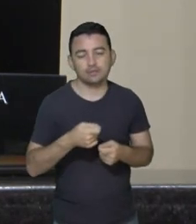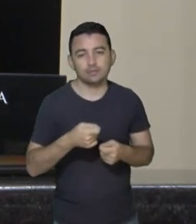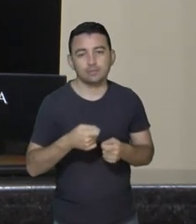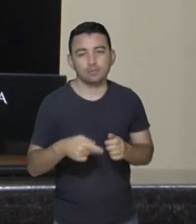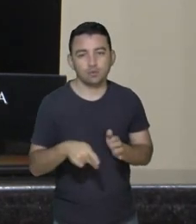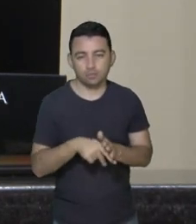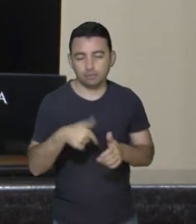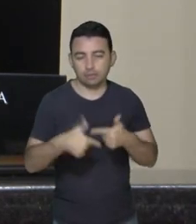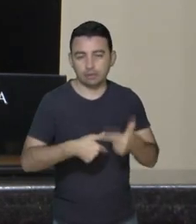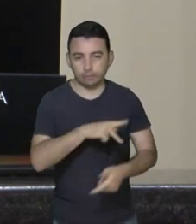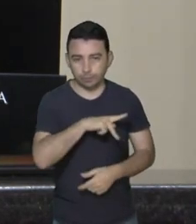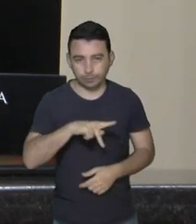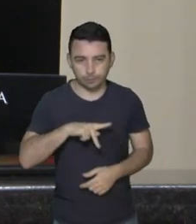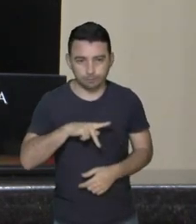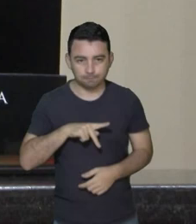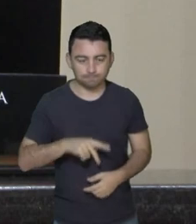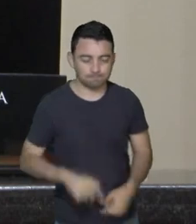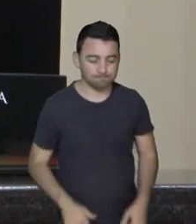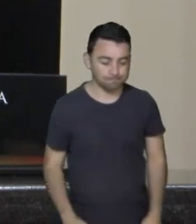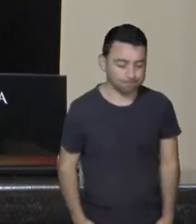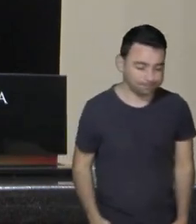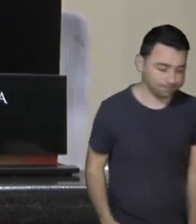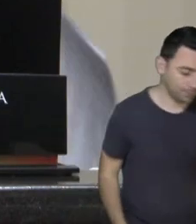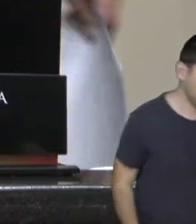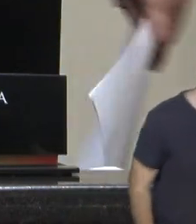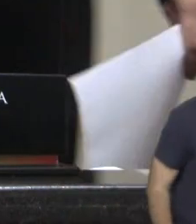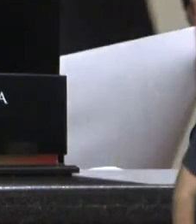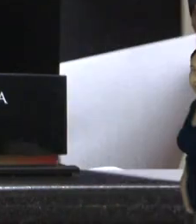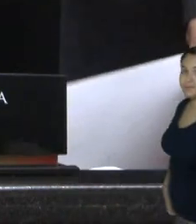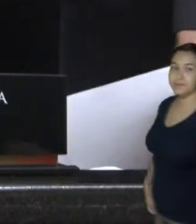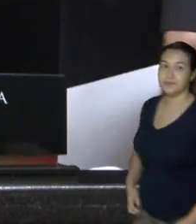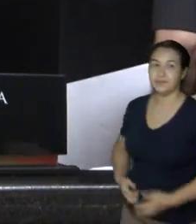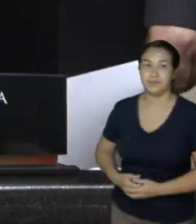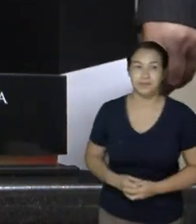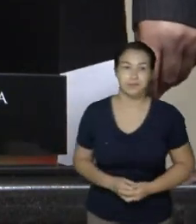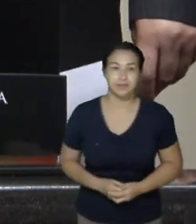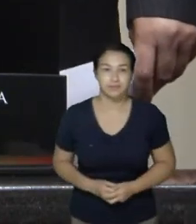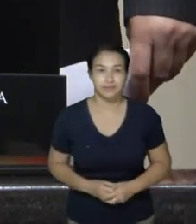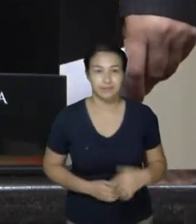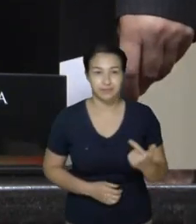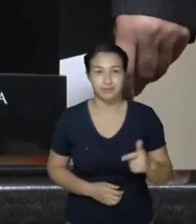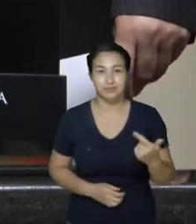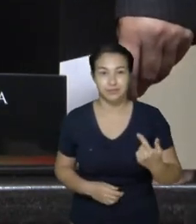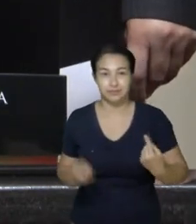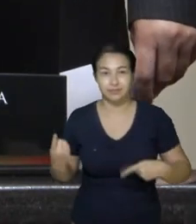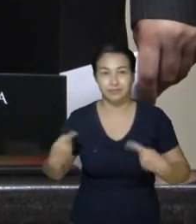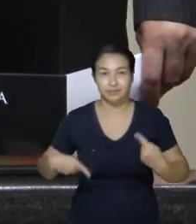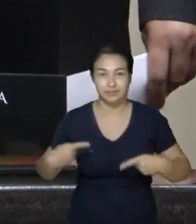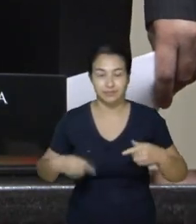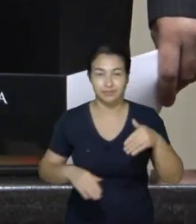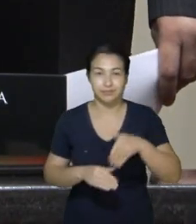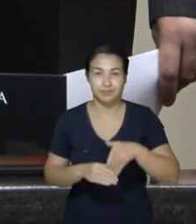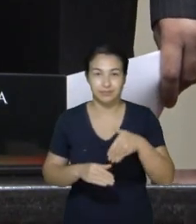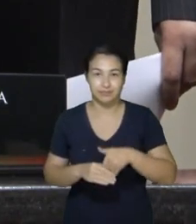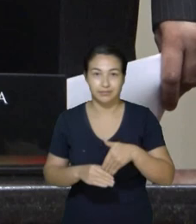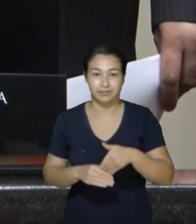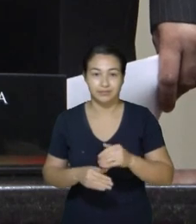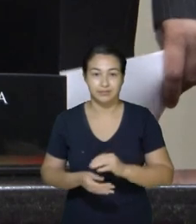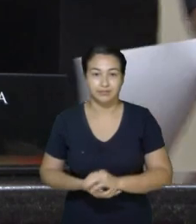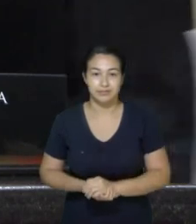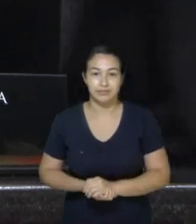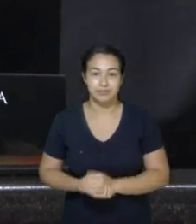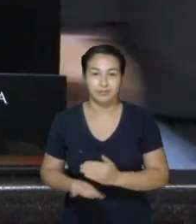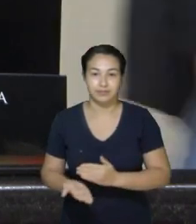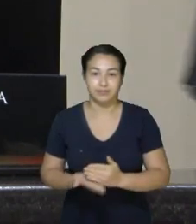Serviço Público. Em discussão, não havendo quem queira discutir, em votação determino a abertura